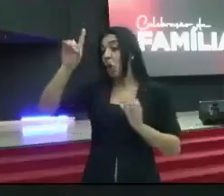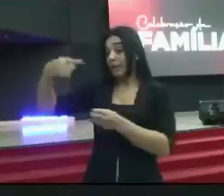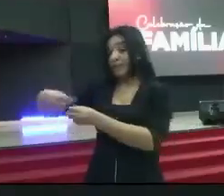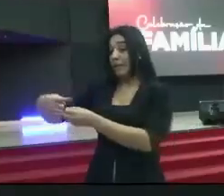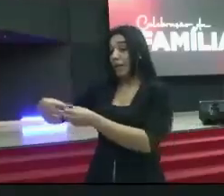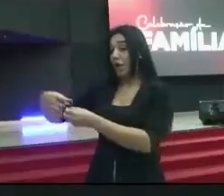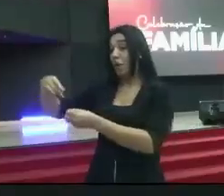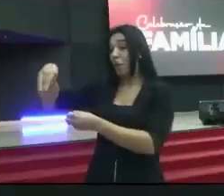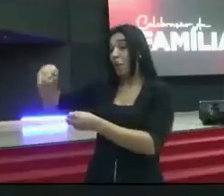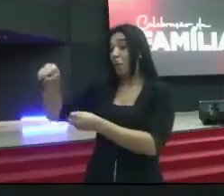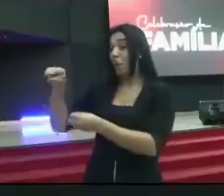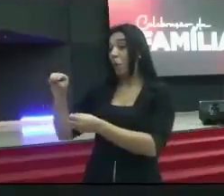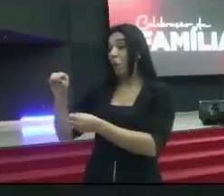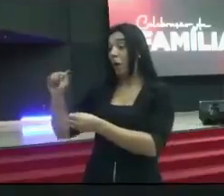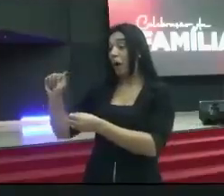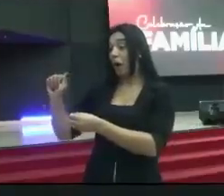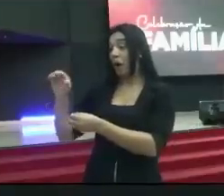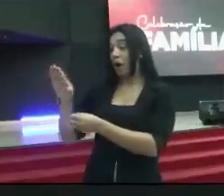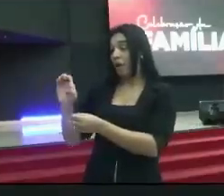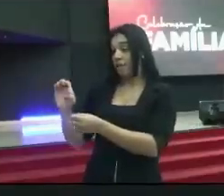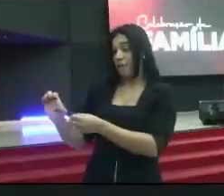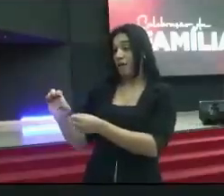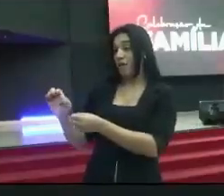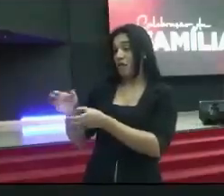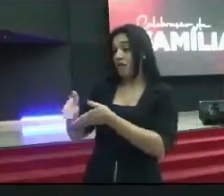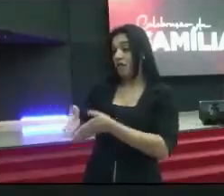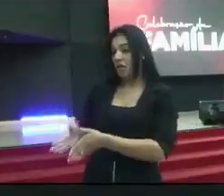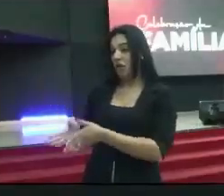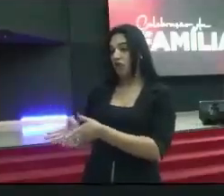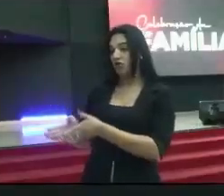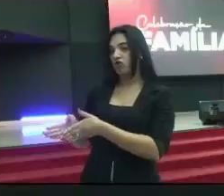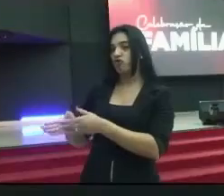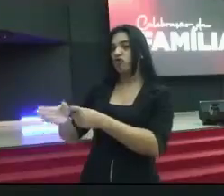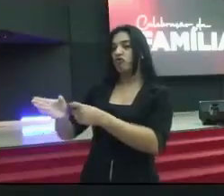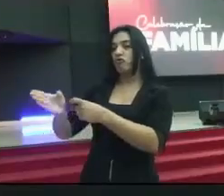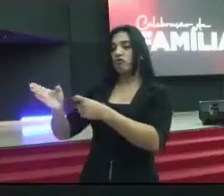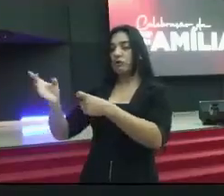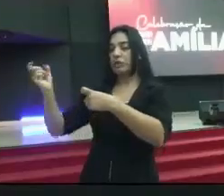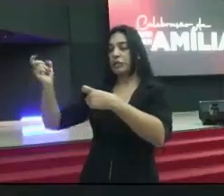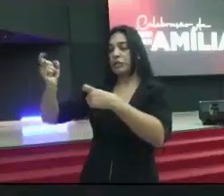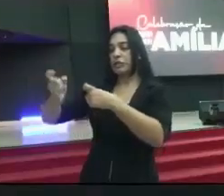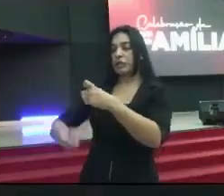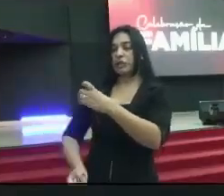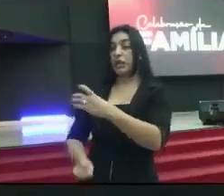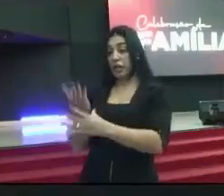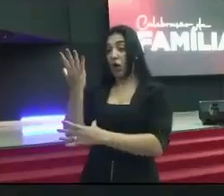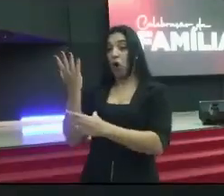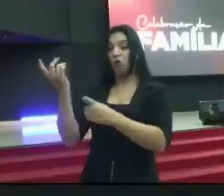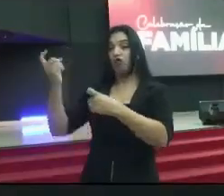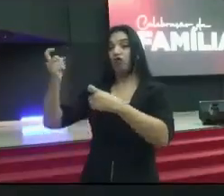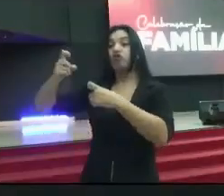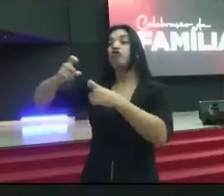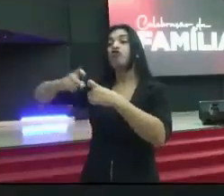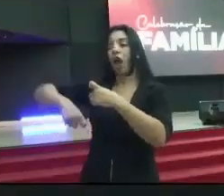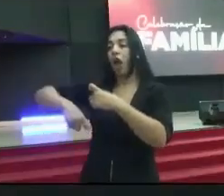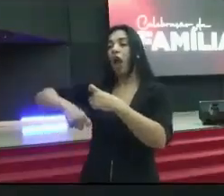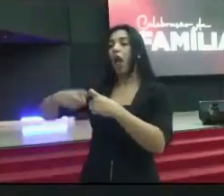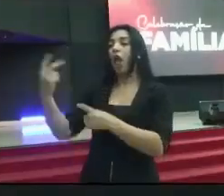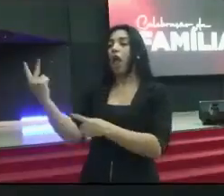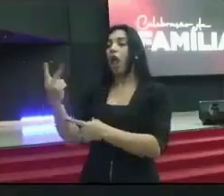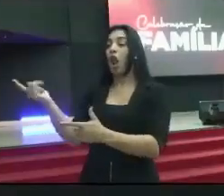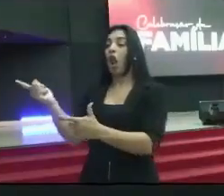Moabe nasceu de uma relação incestuosa